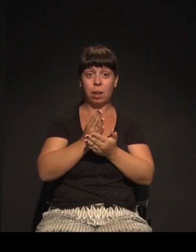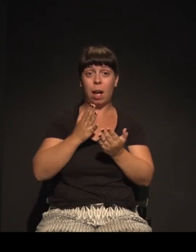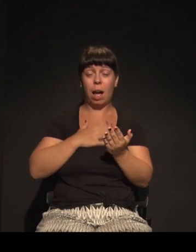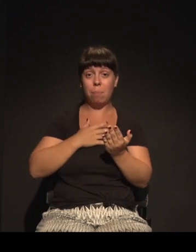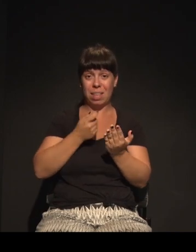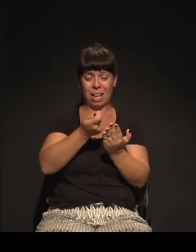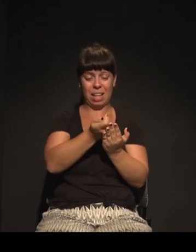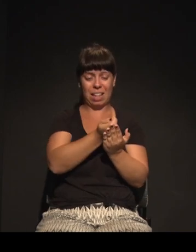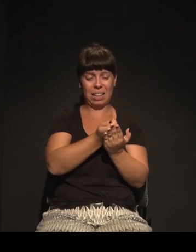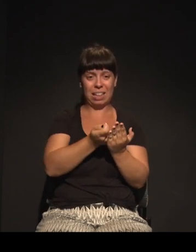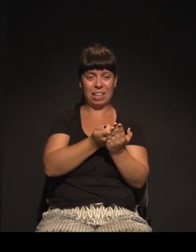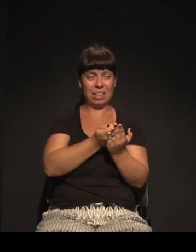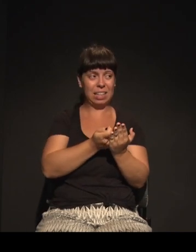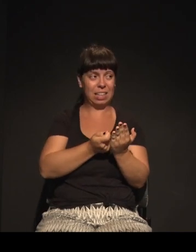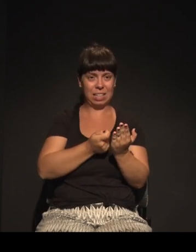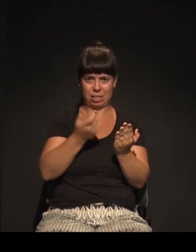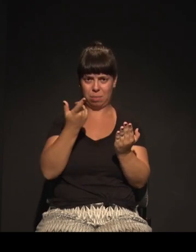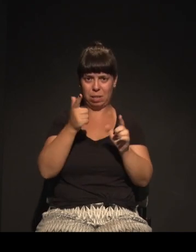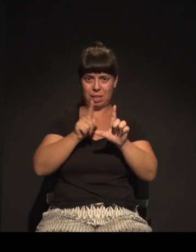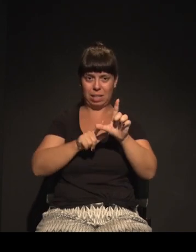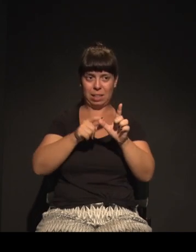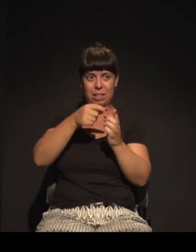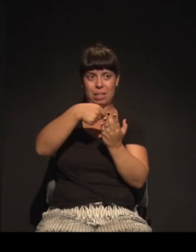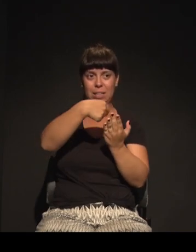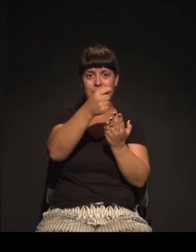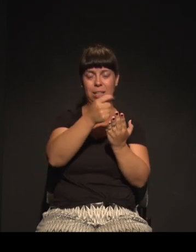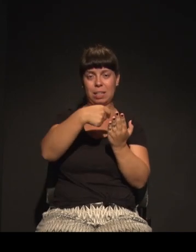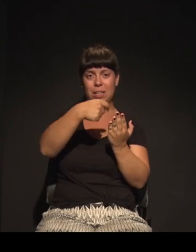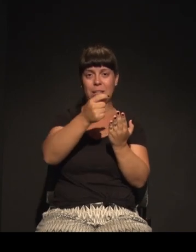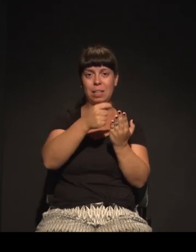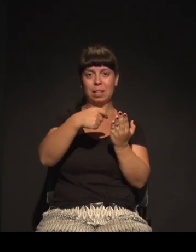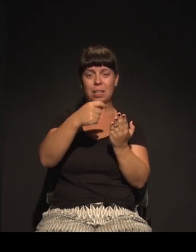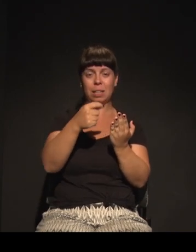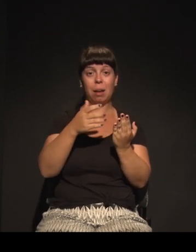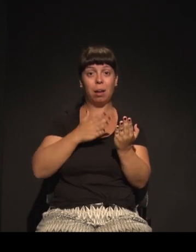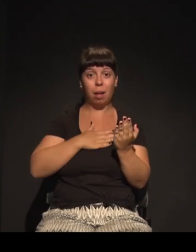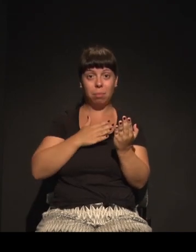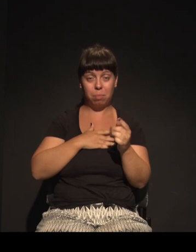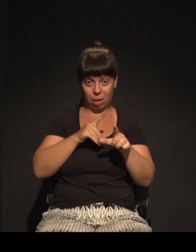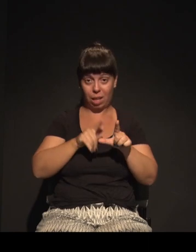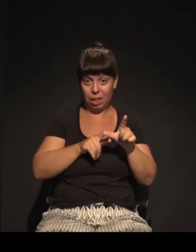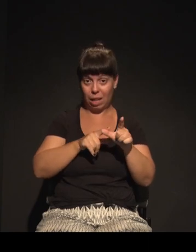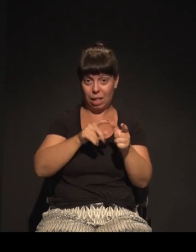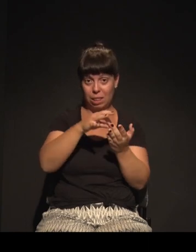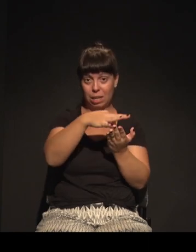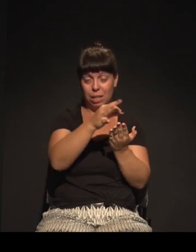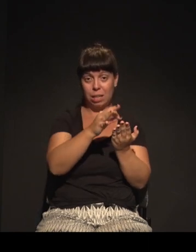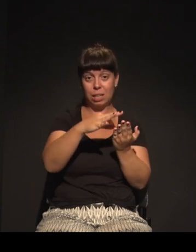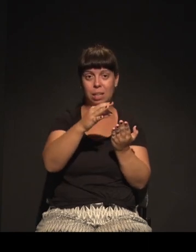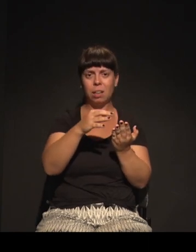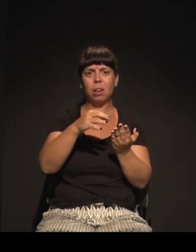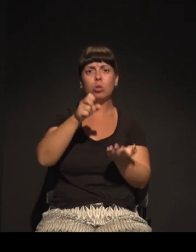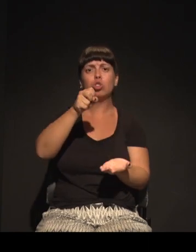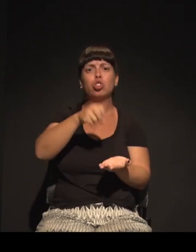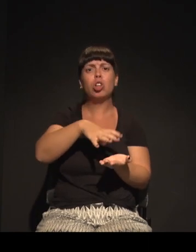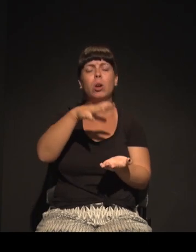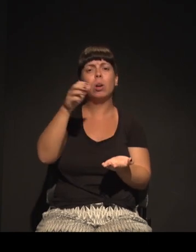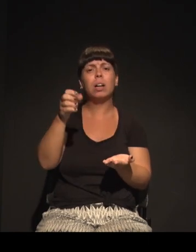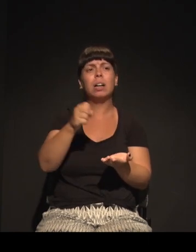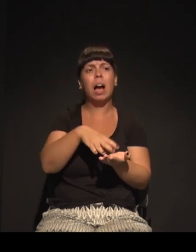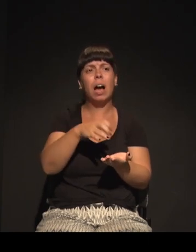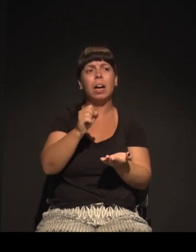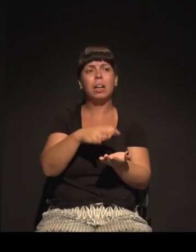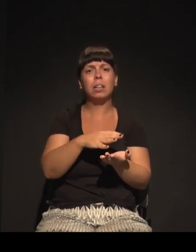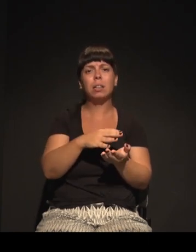letra escrita né não é cursiva né estava com a minha letra cursiva e xerocado e